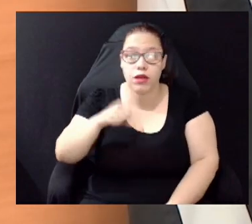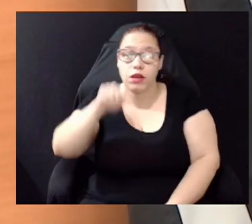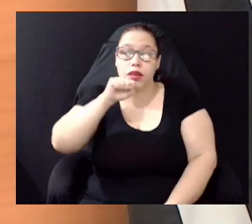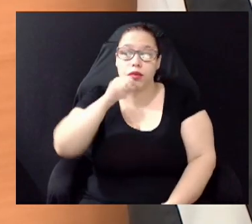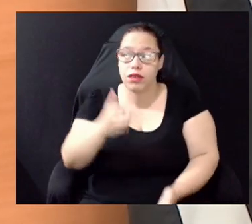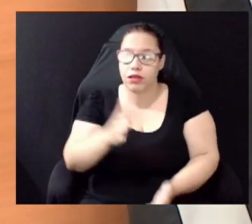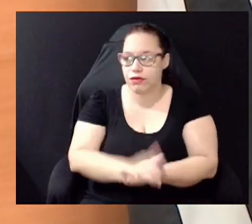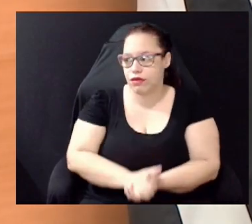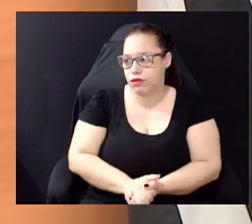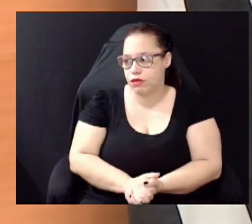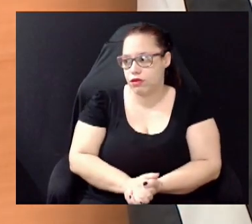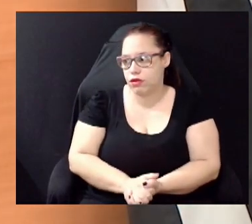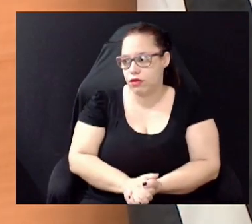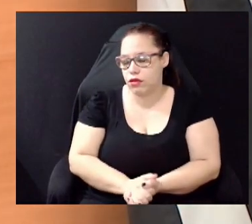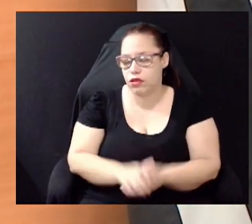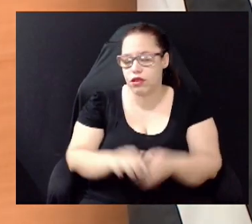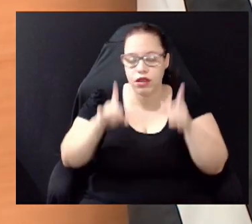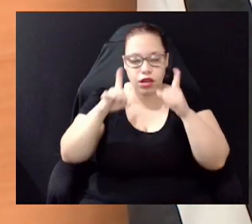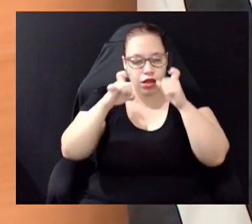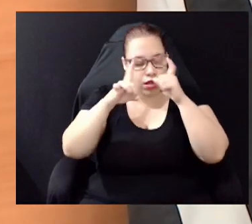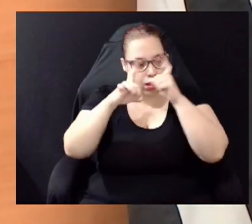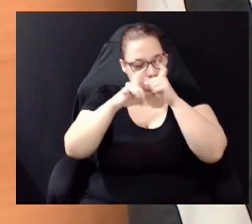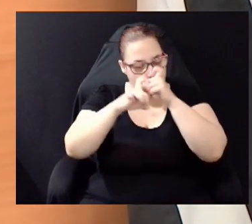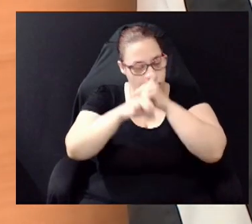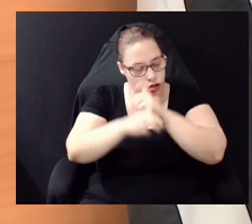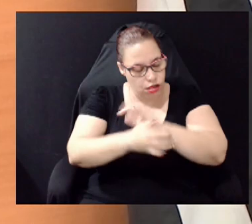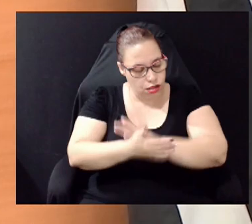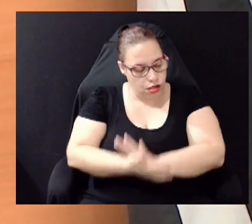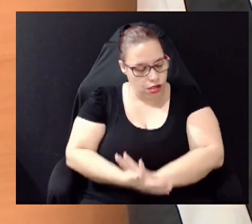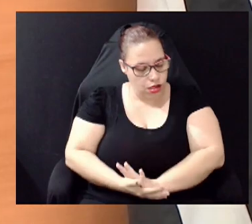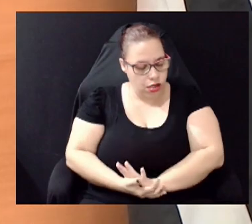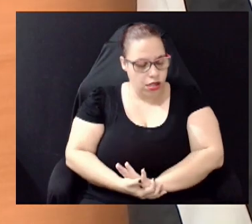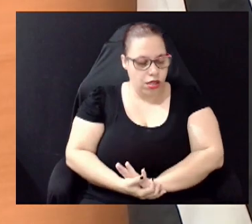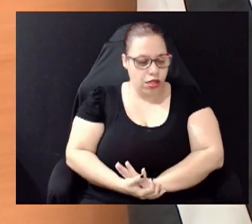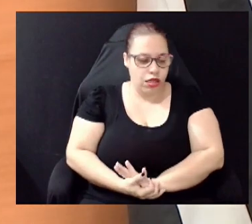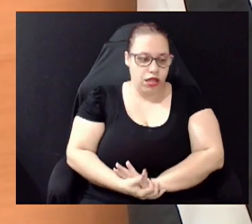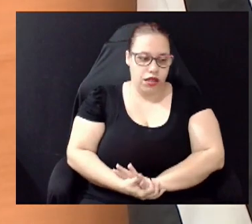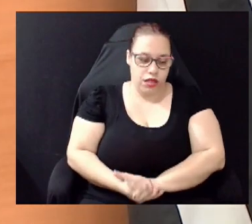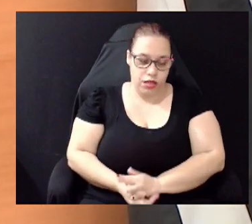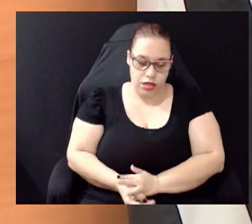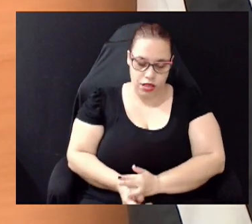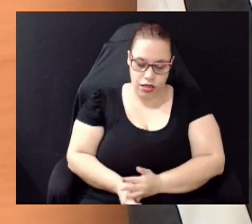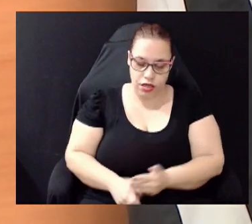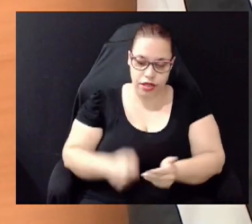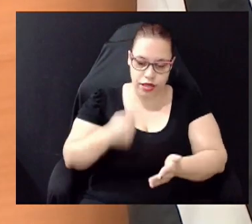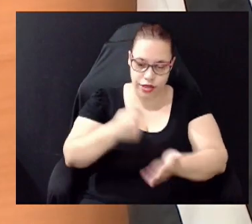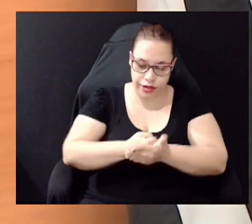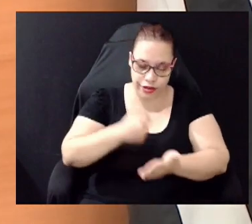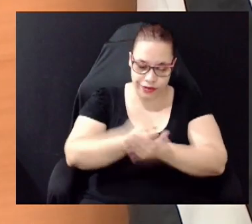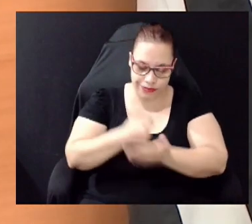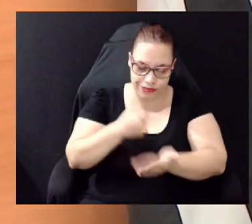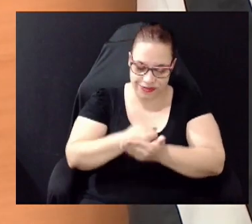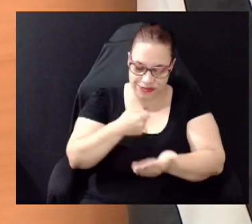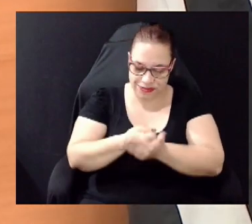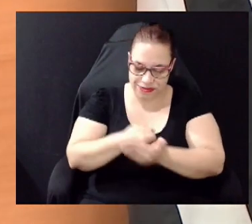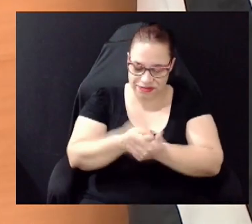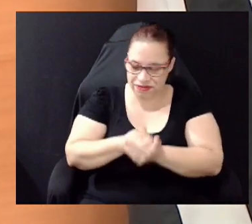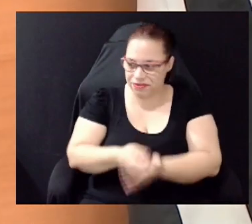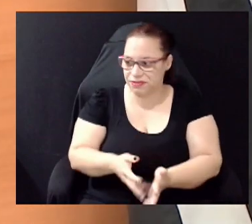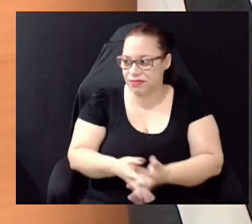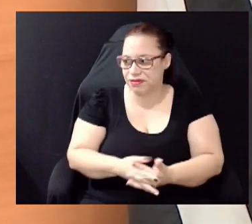claro que a dificuldade de mãe é gigante, porque ela é uma grande batalhadora. E assim, vereador, eu não vou